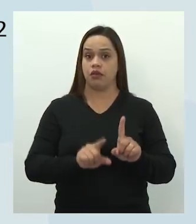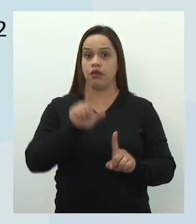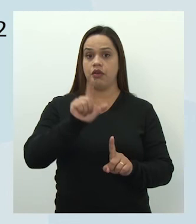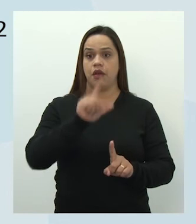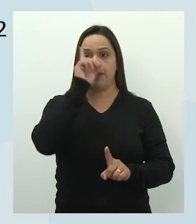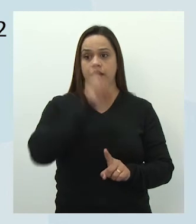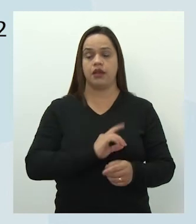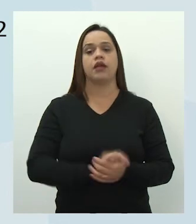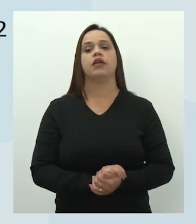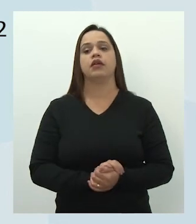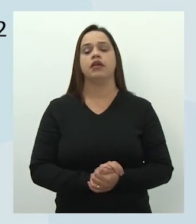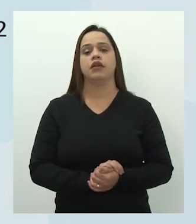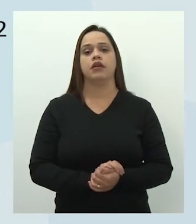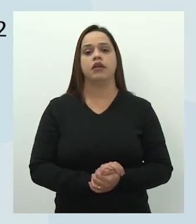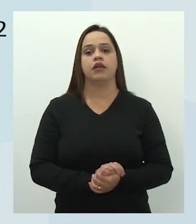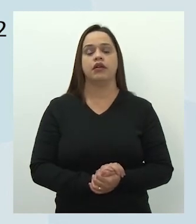Pode passar.